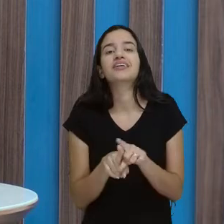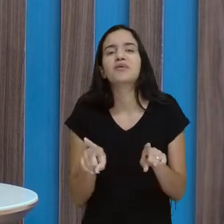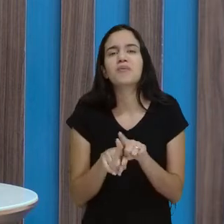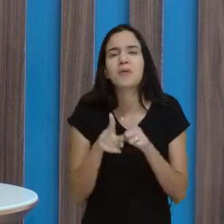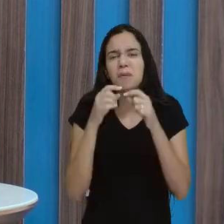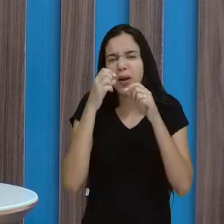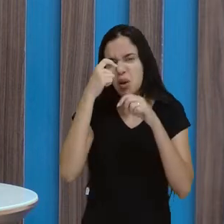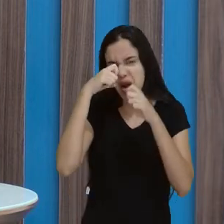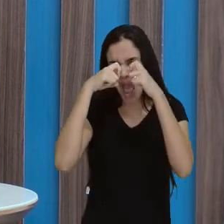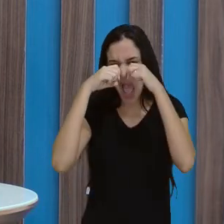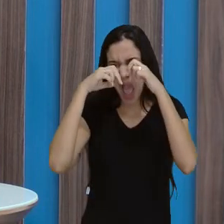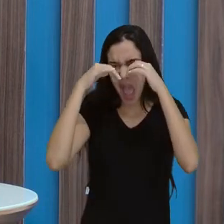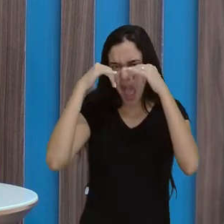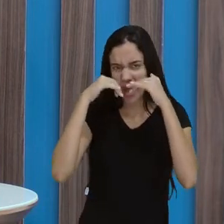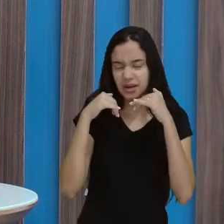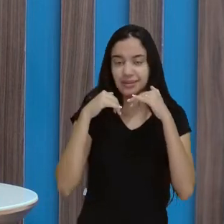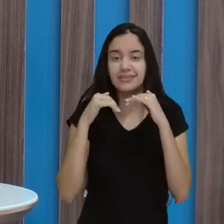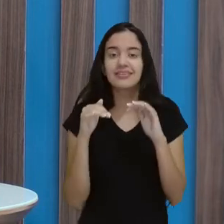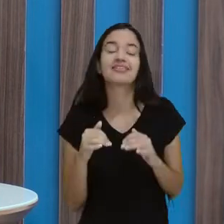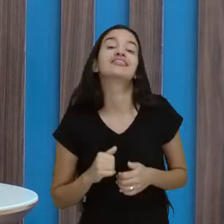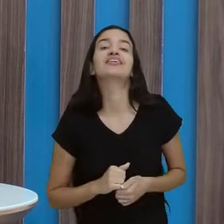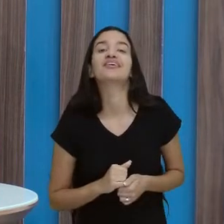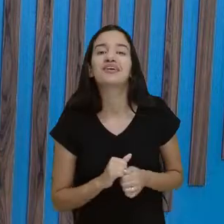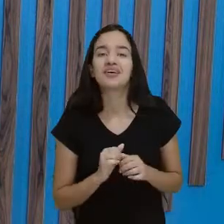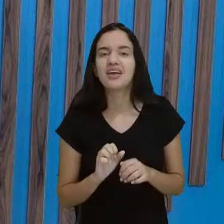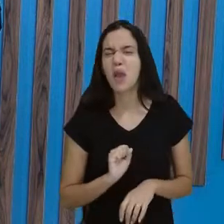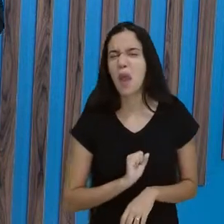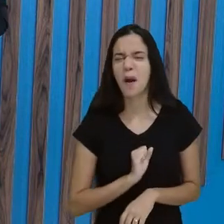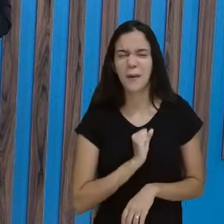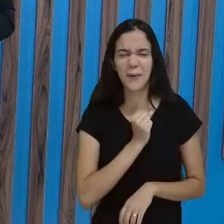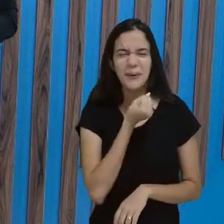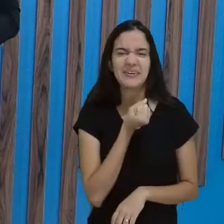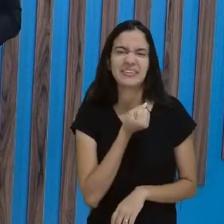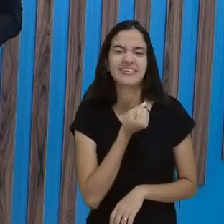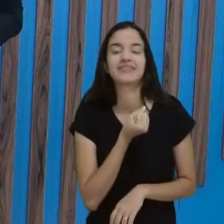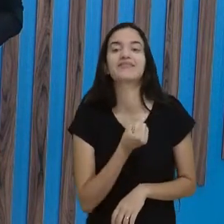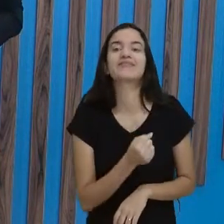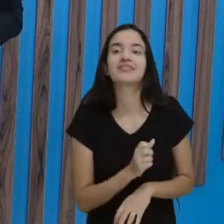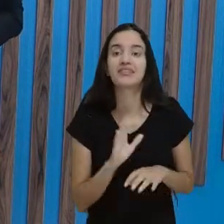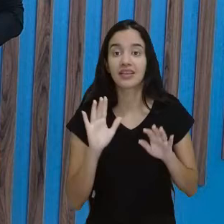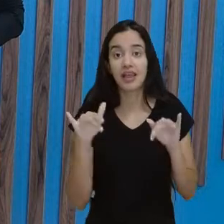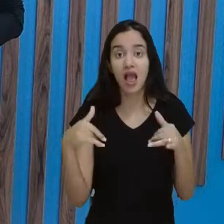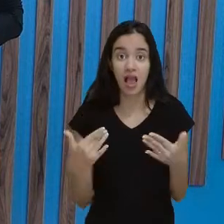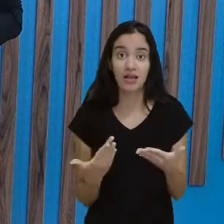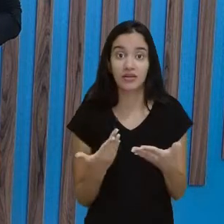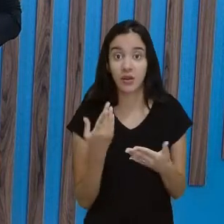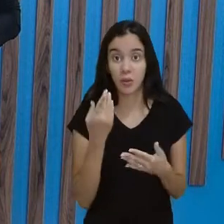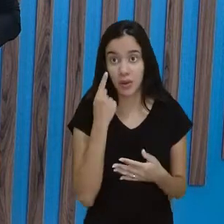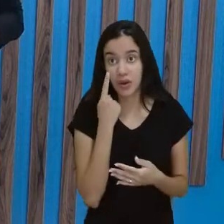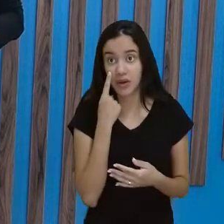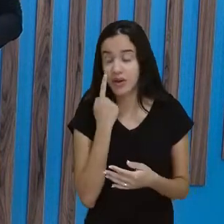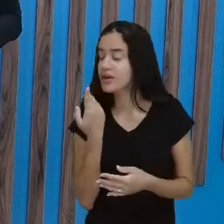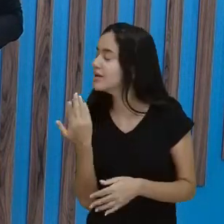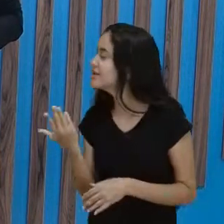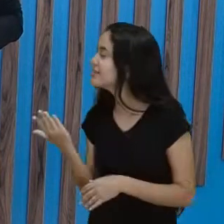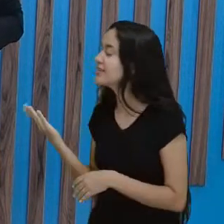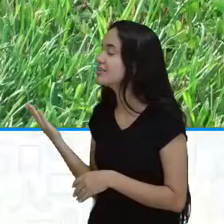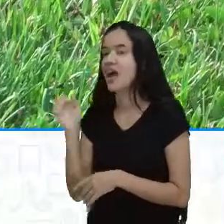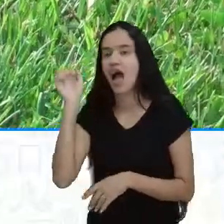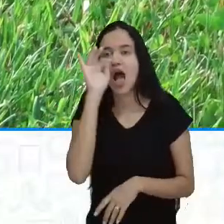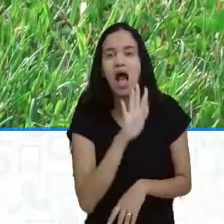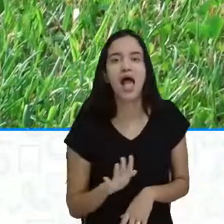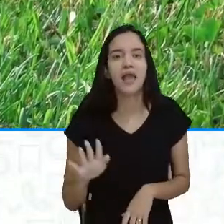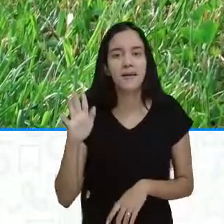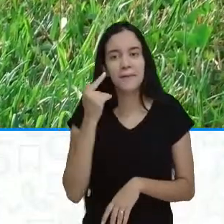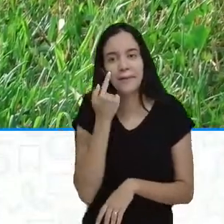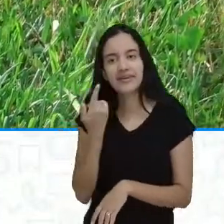nariz, né? Fica agoniada. É horrível! E aí, gente, olha, eu trouxe a imagem de